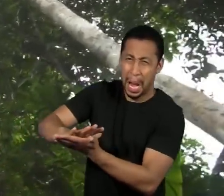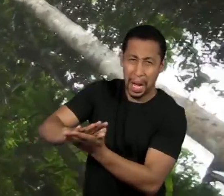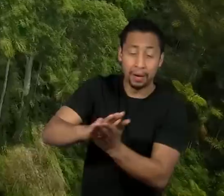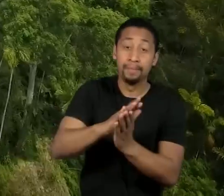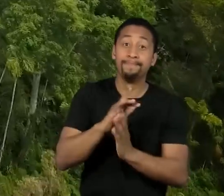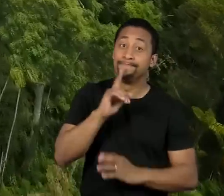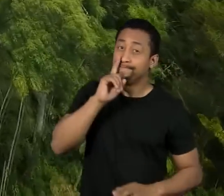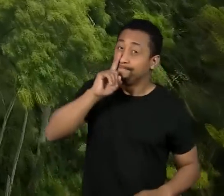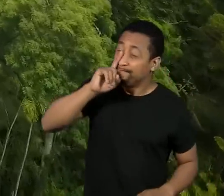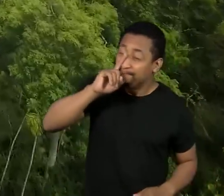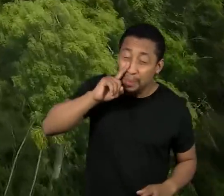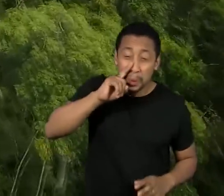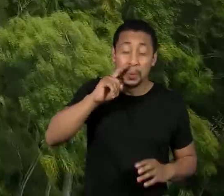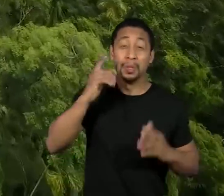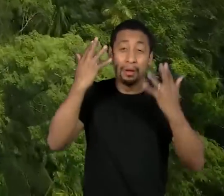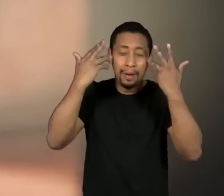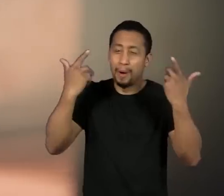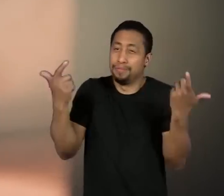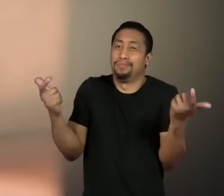risco.